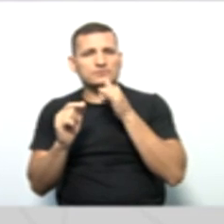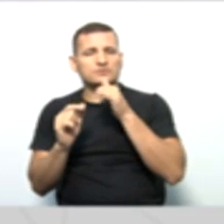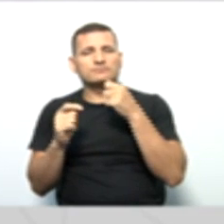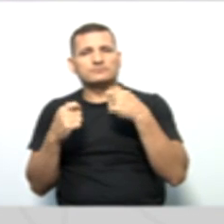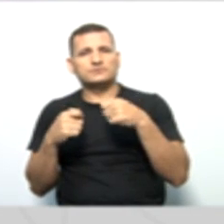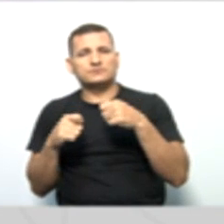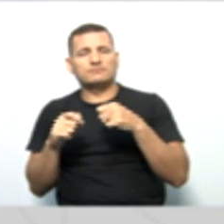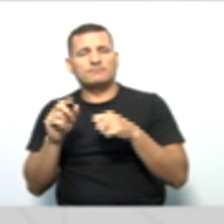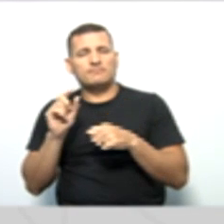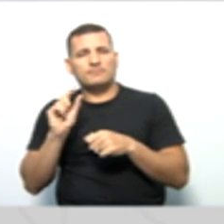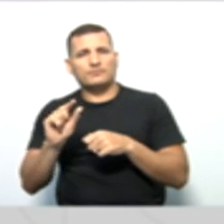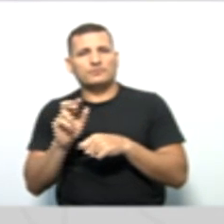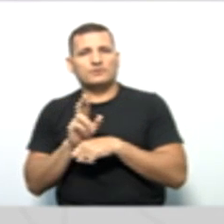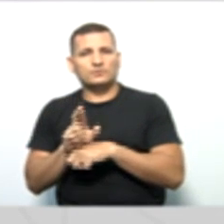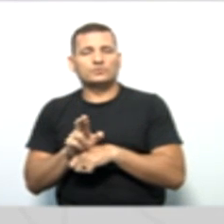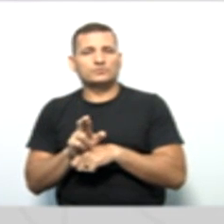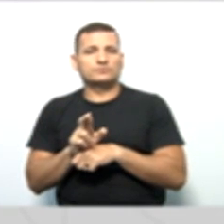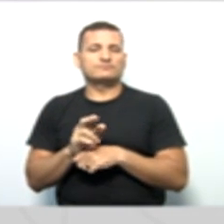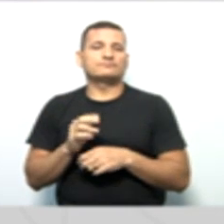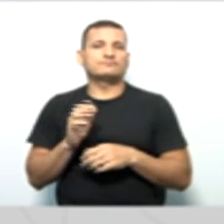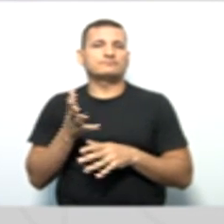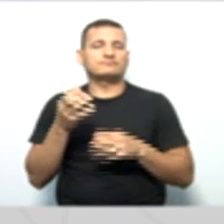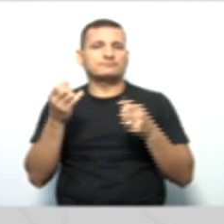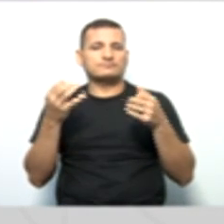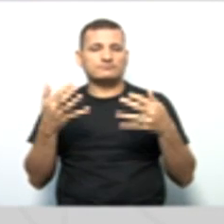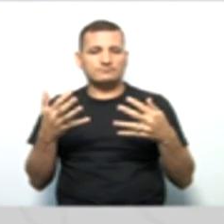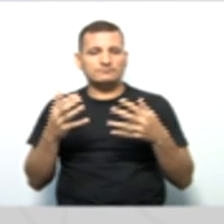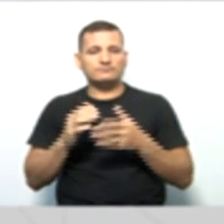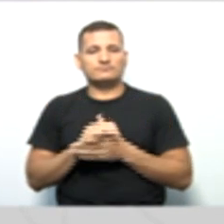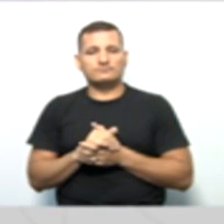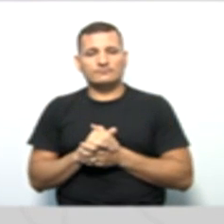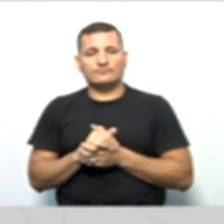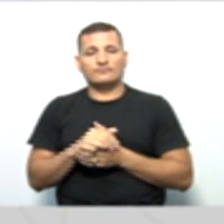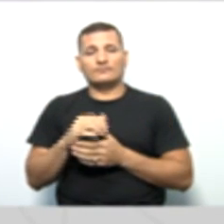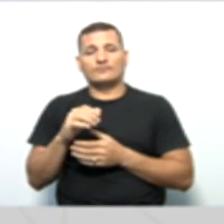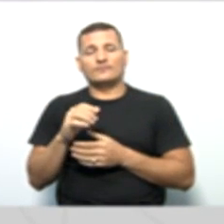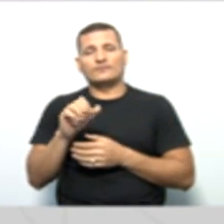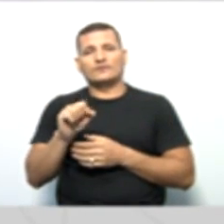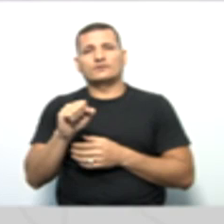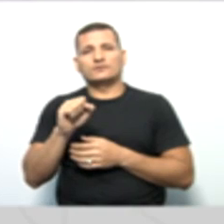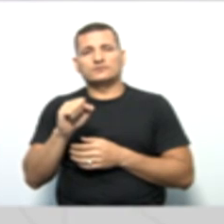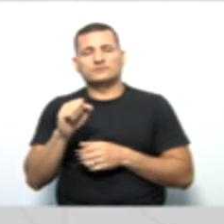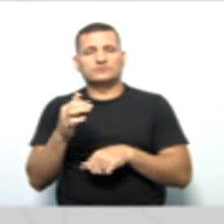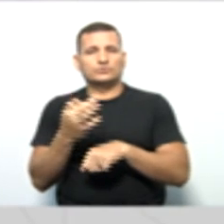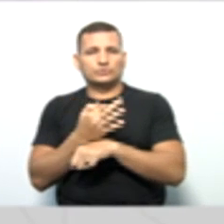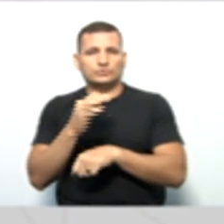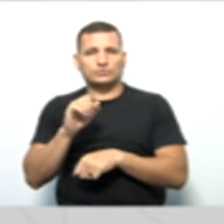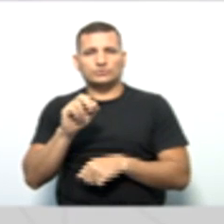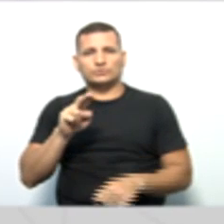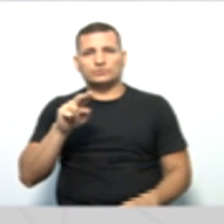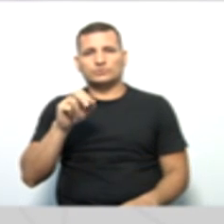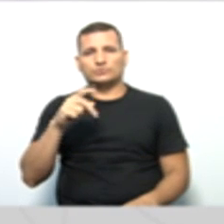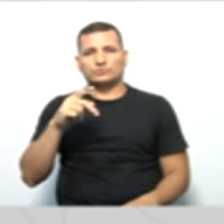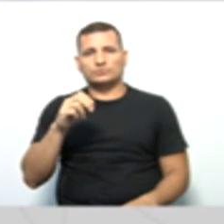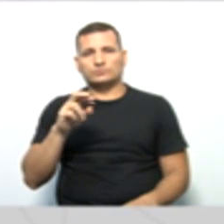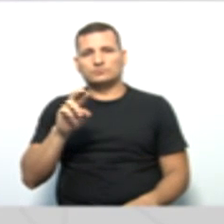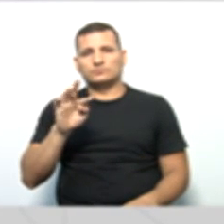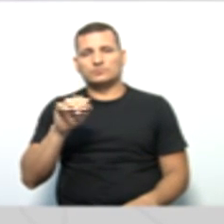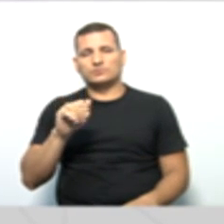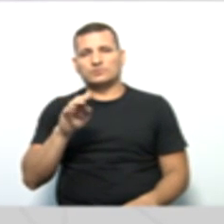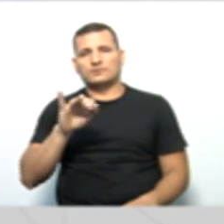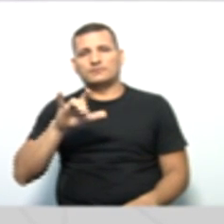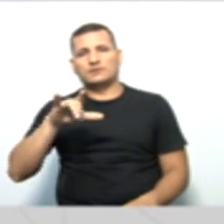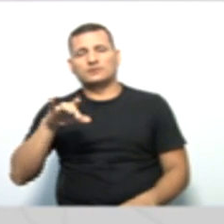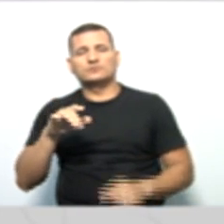de máquina, como a gente também falou na nossa teleaula. E aí, por fim, a questão da suportabilidade, facilidade com a qual o sistema pode